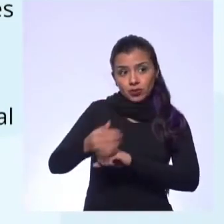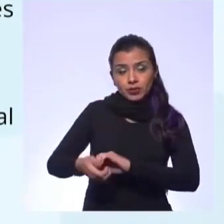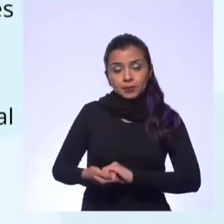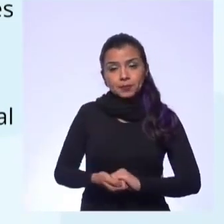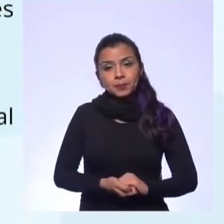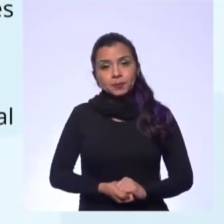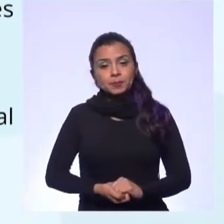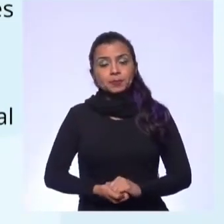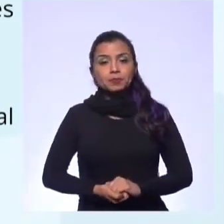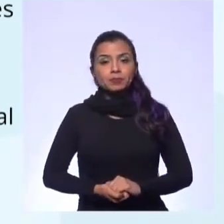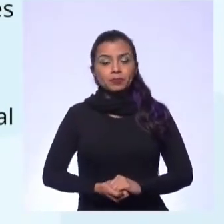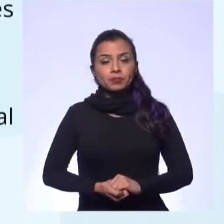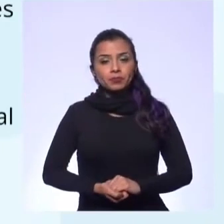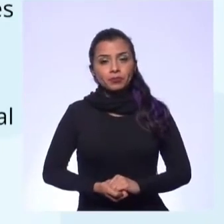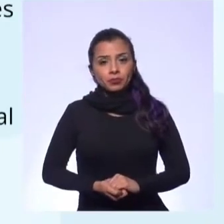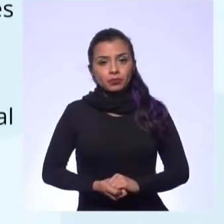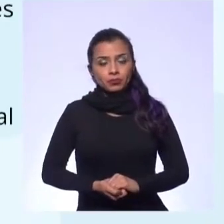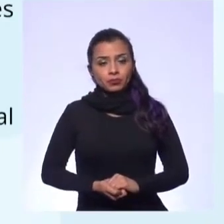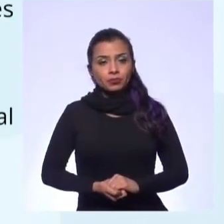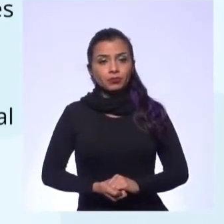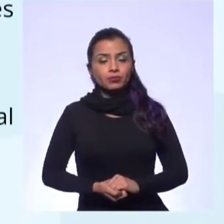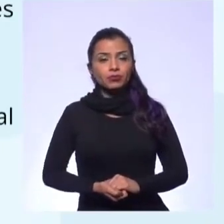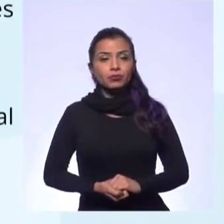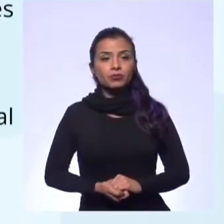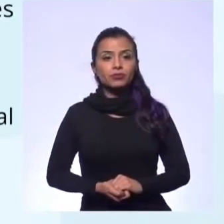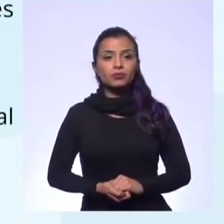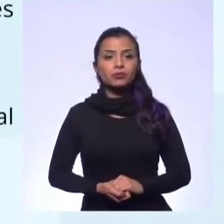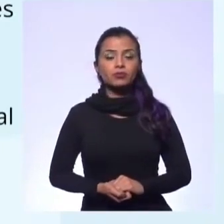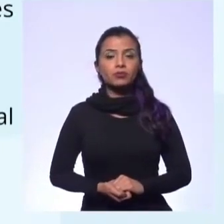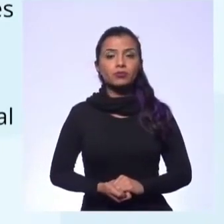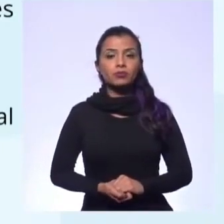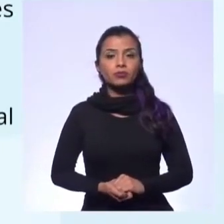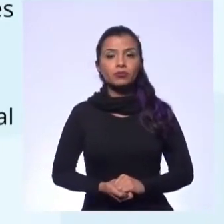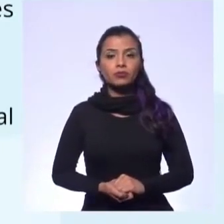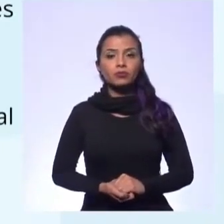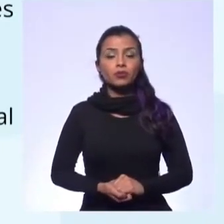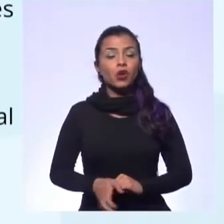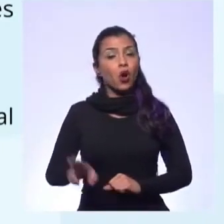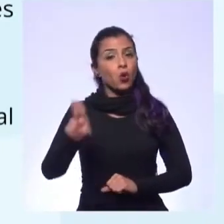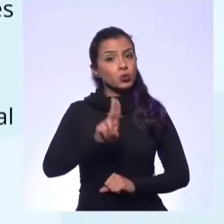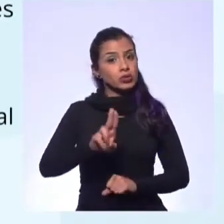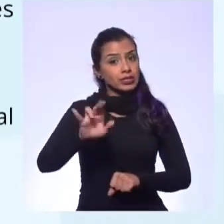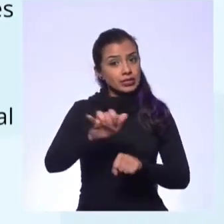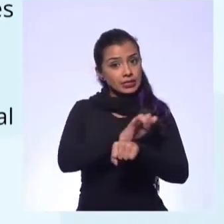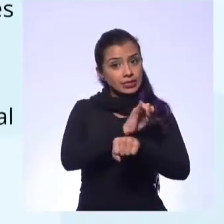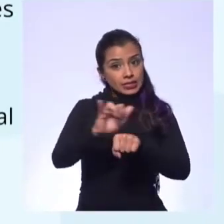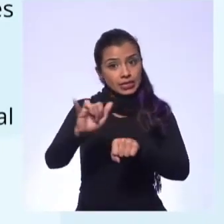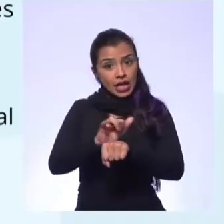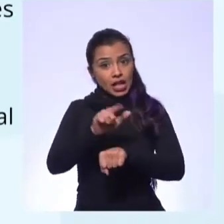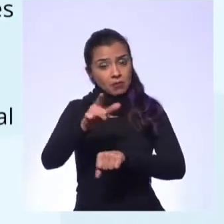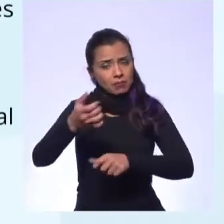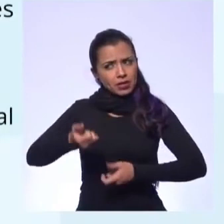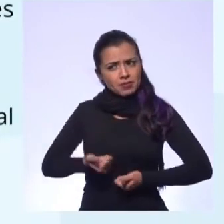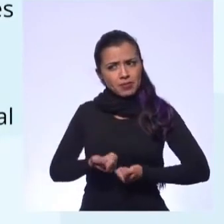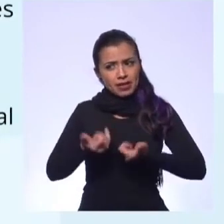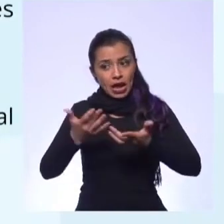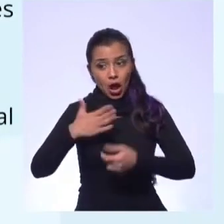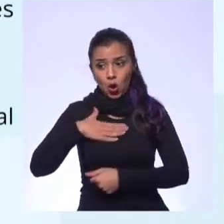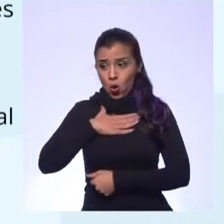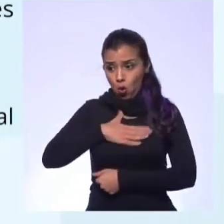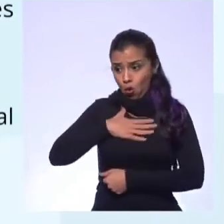to express your likes and dislikes about food. Use estratégias para expressar o que você gosta e não gosta sobre